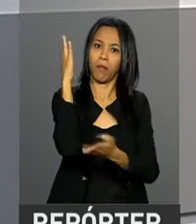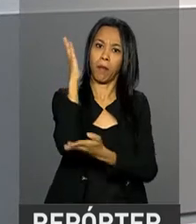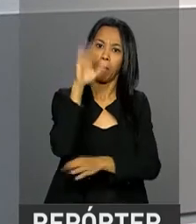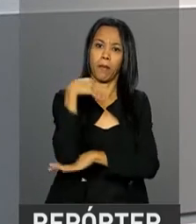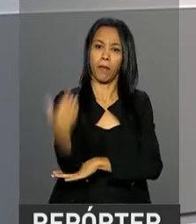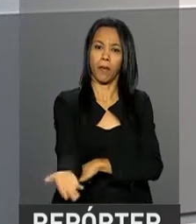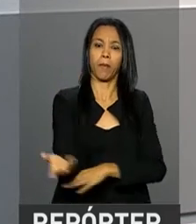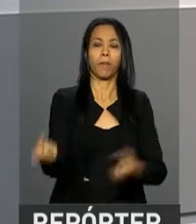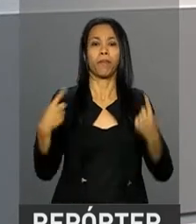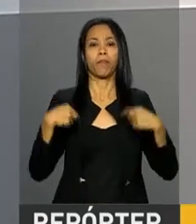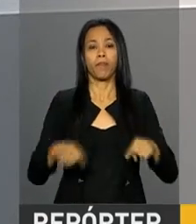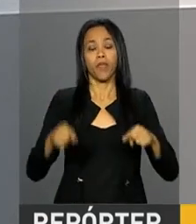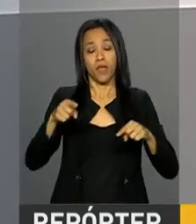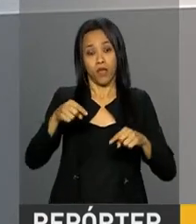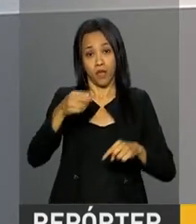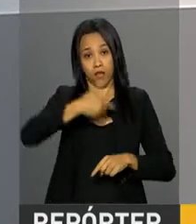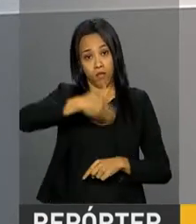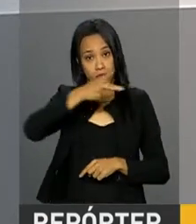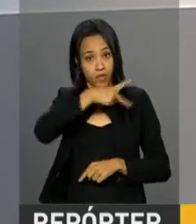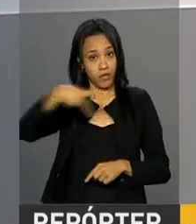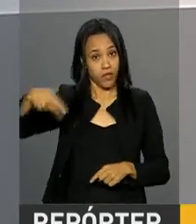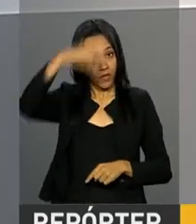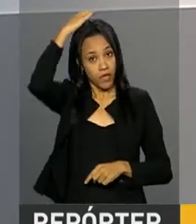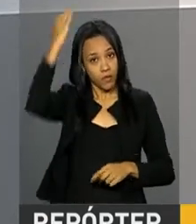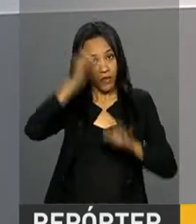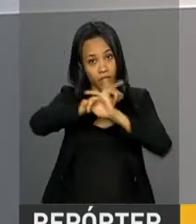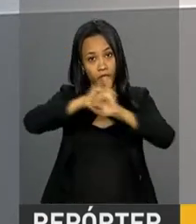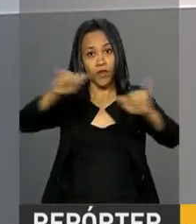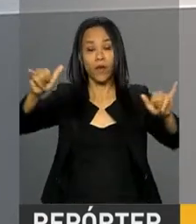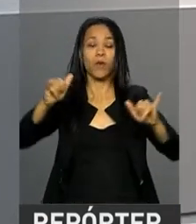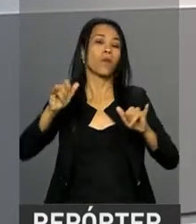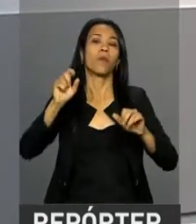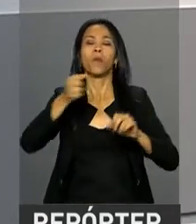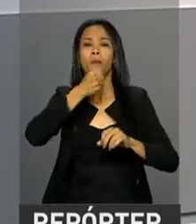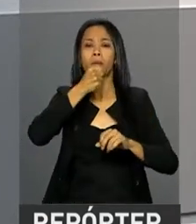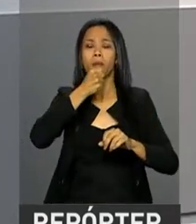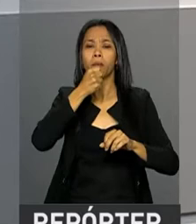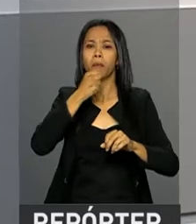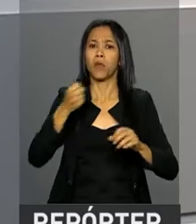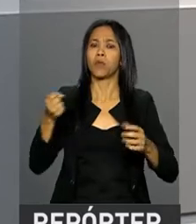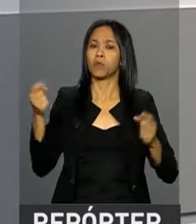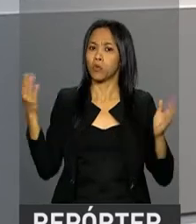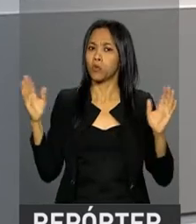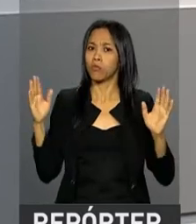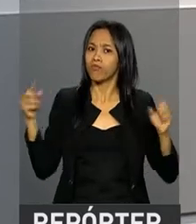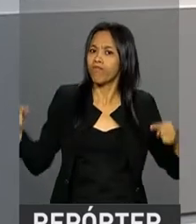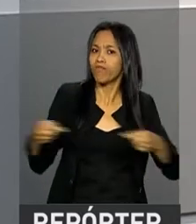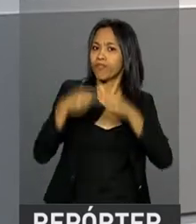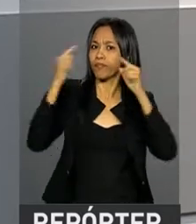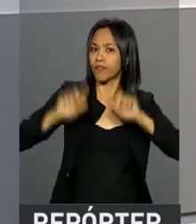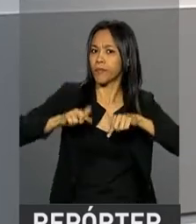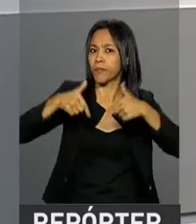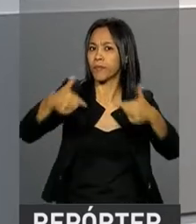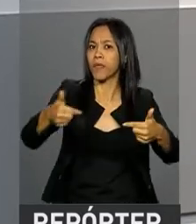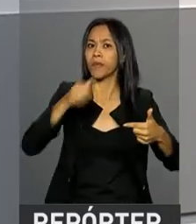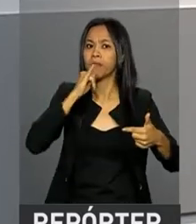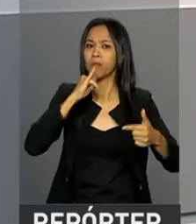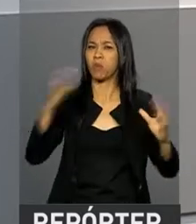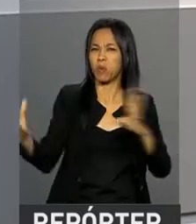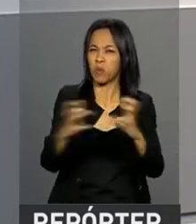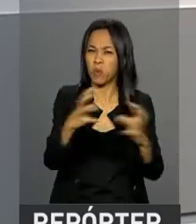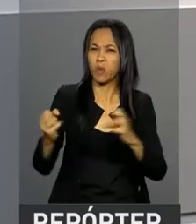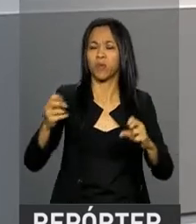Ainda na declaração à imprensa, Temer ressaltou outras convergências entre os dois países, que diante de conflitos